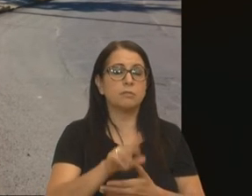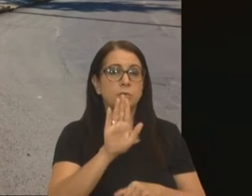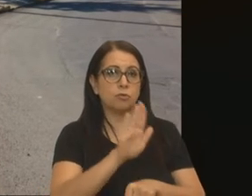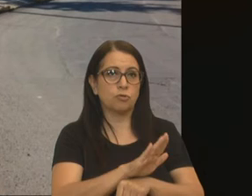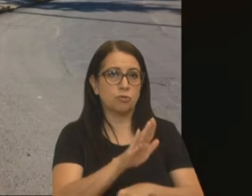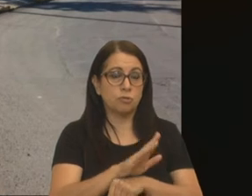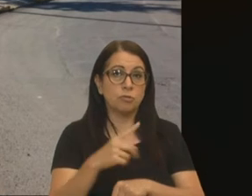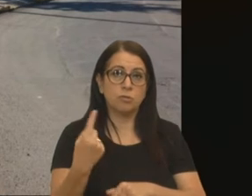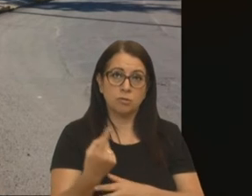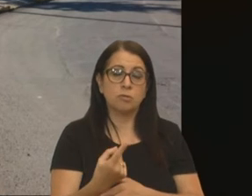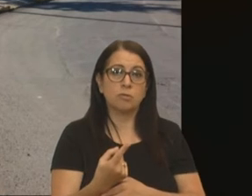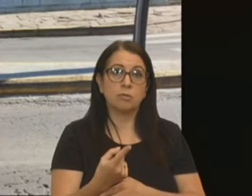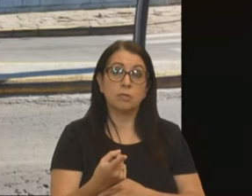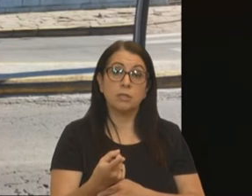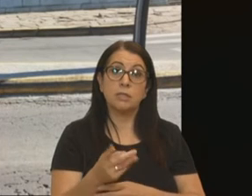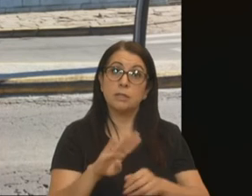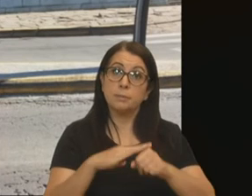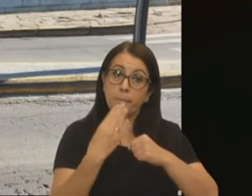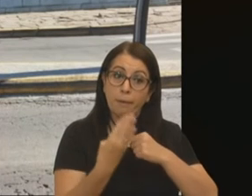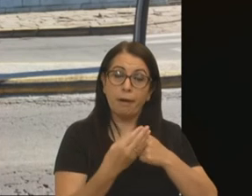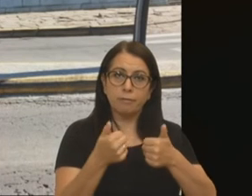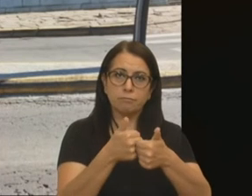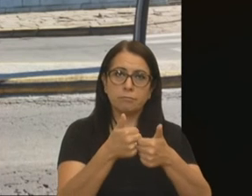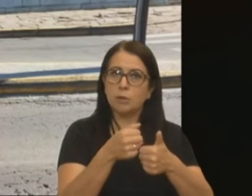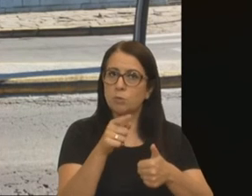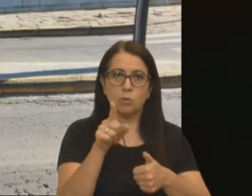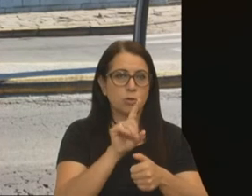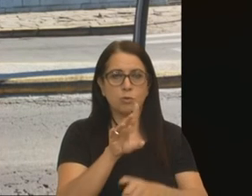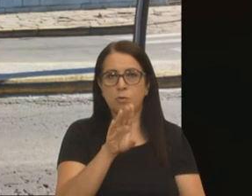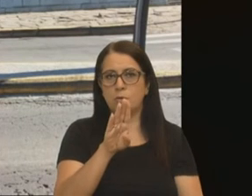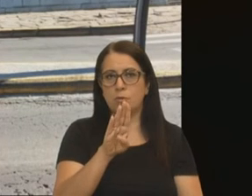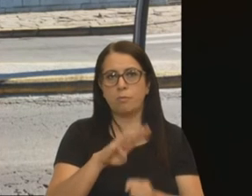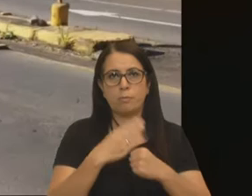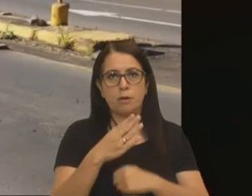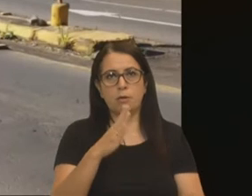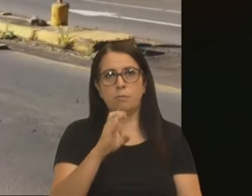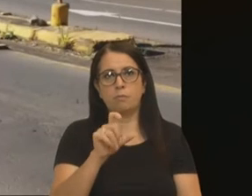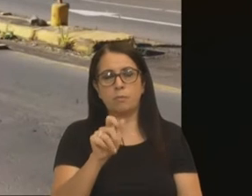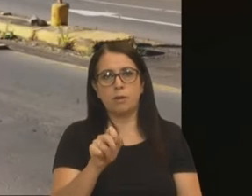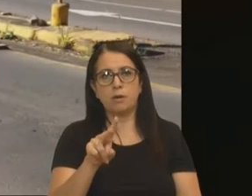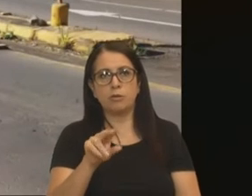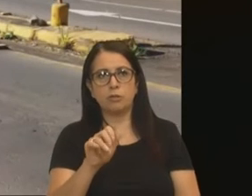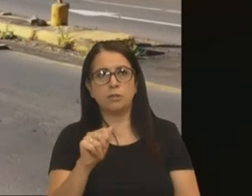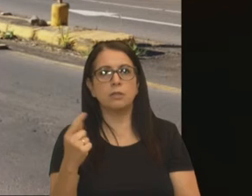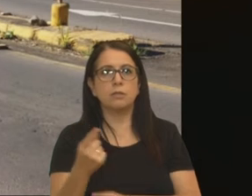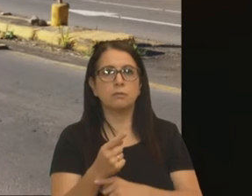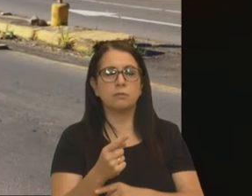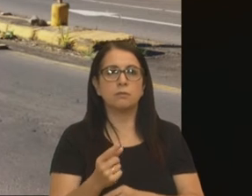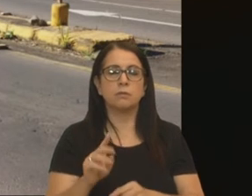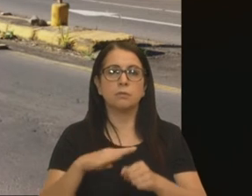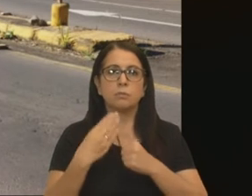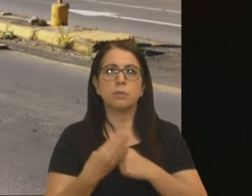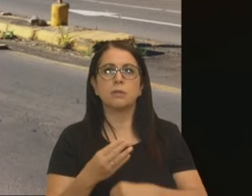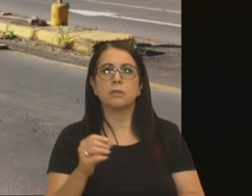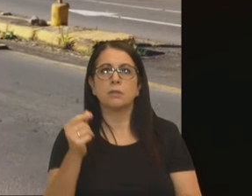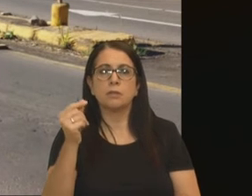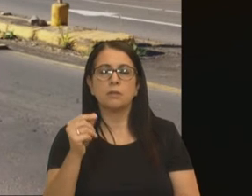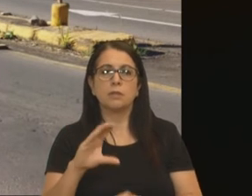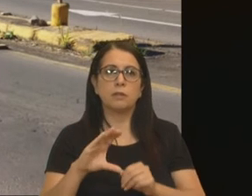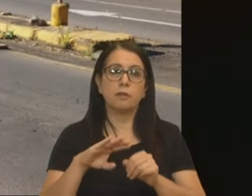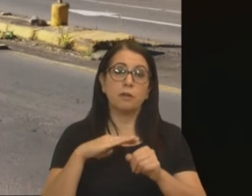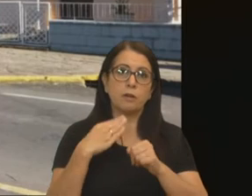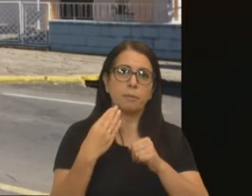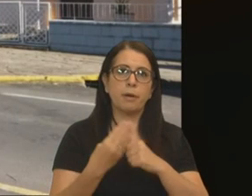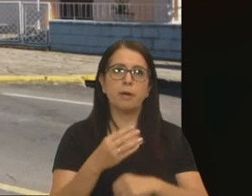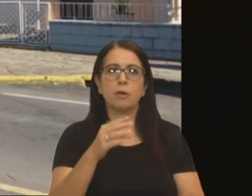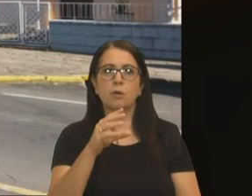beneficiar estes bairros ali, porque não é só o Bela Vista, é toda aquela região, é Cruzeiro, é Vila Leão, é Vila Mar, é uma